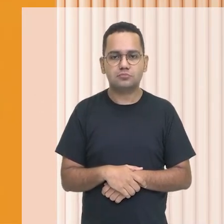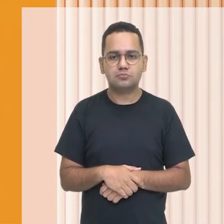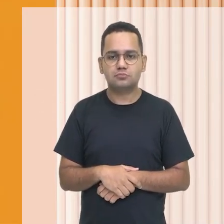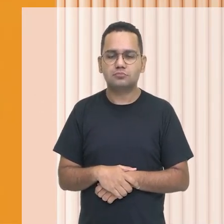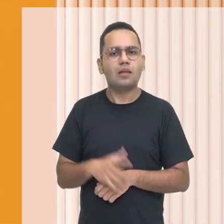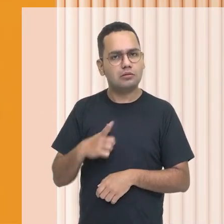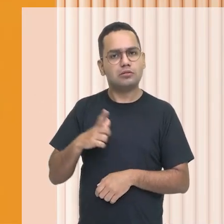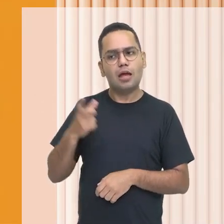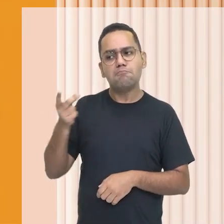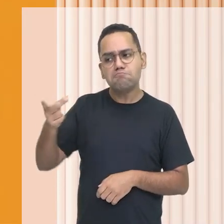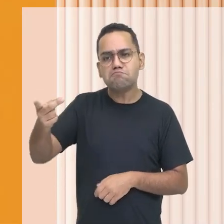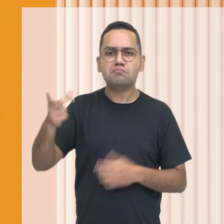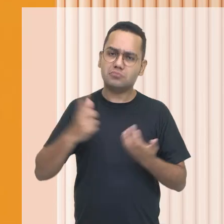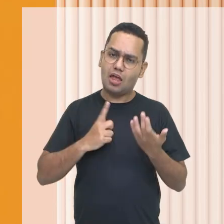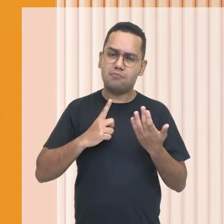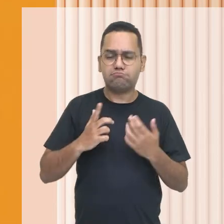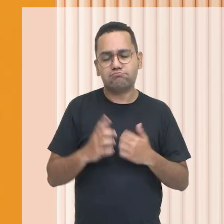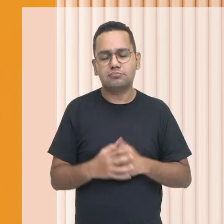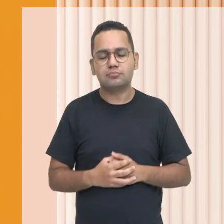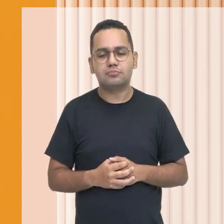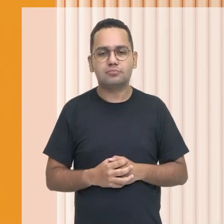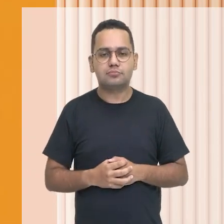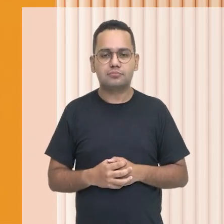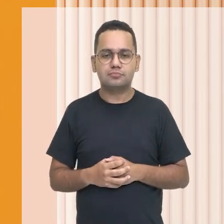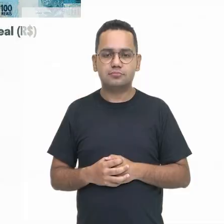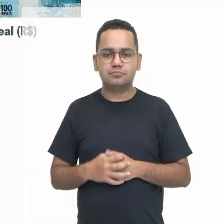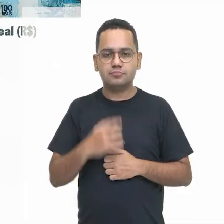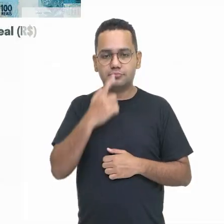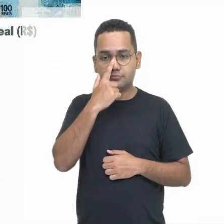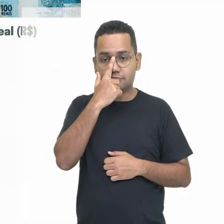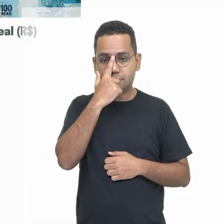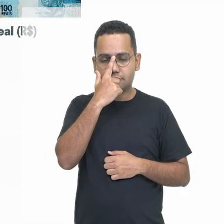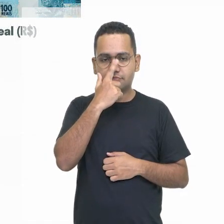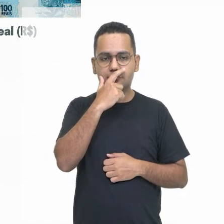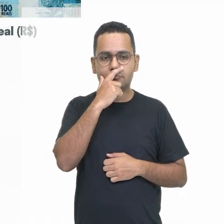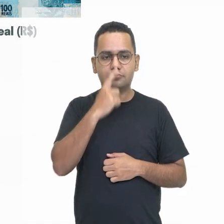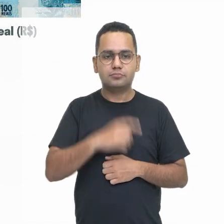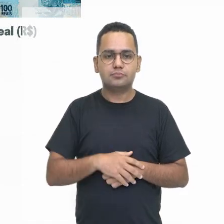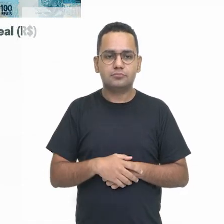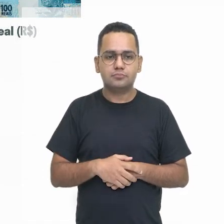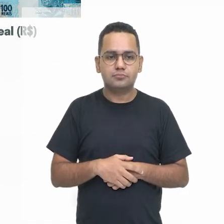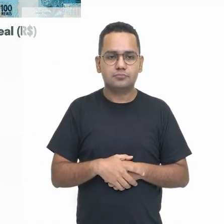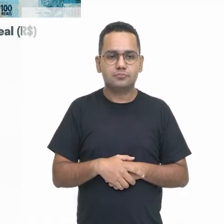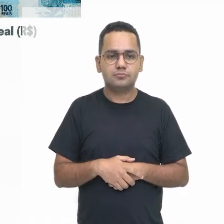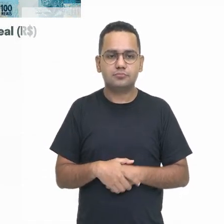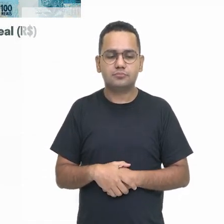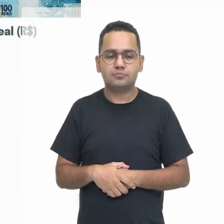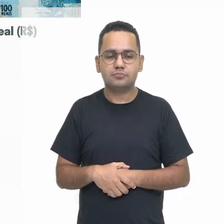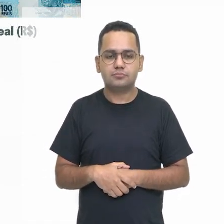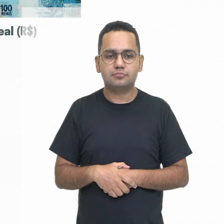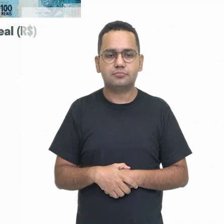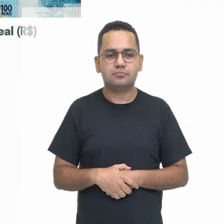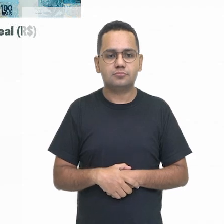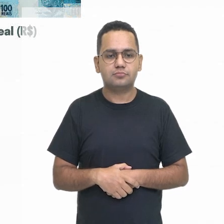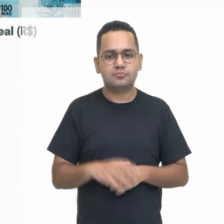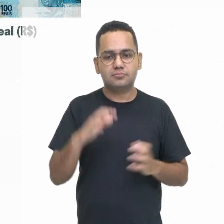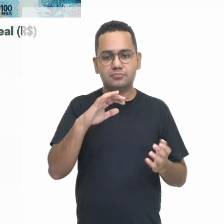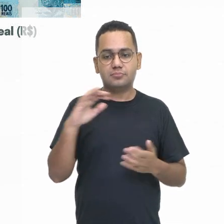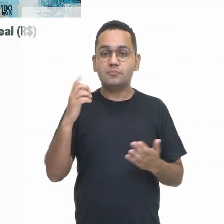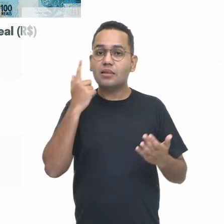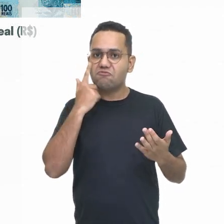uma longevidade. E olha só para a gente verificar de modo mais,